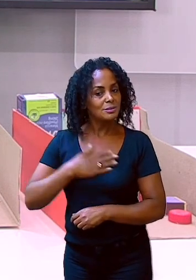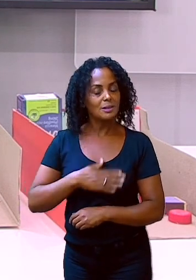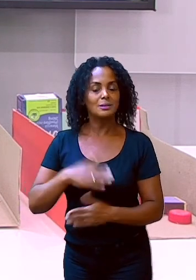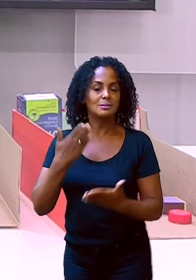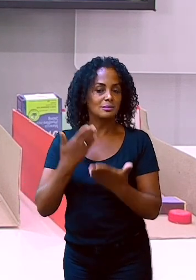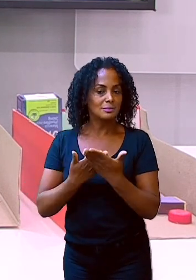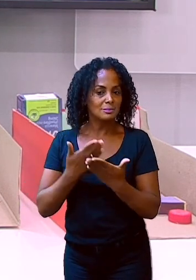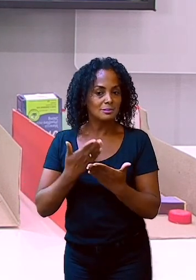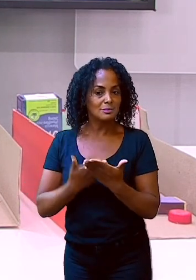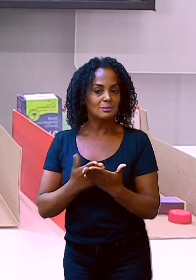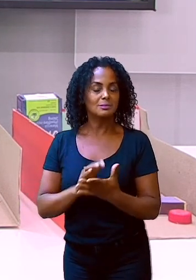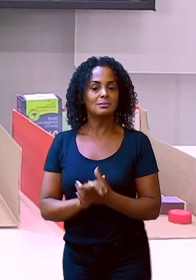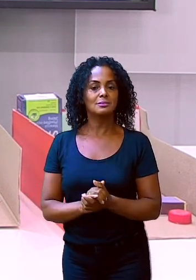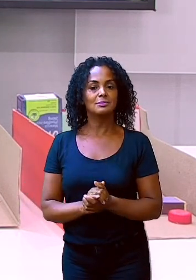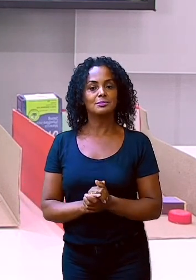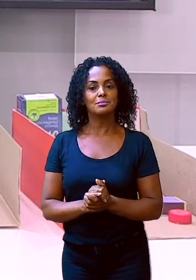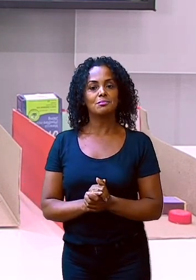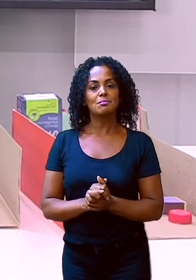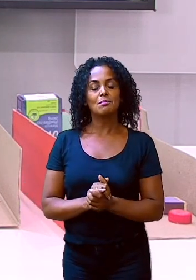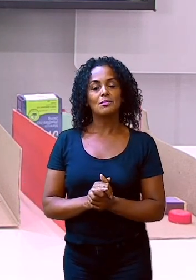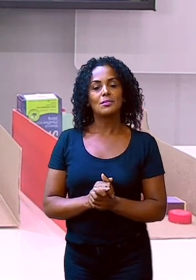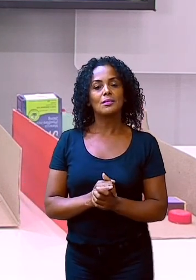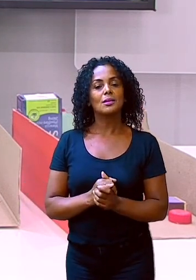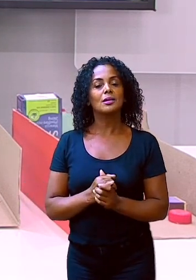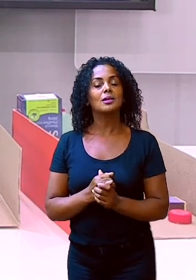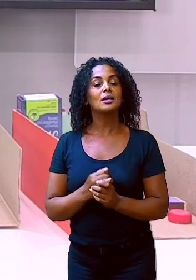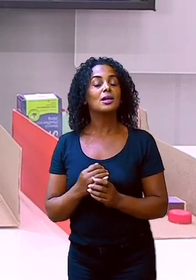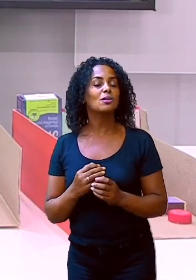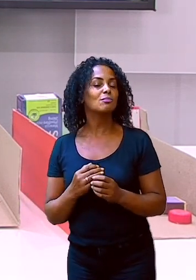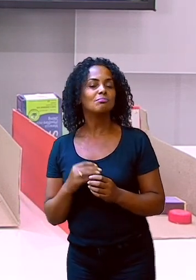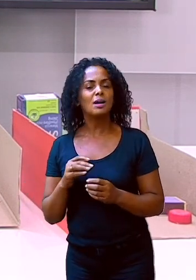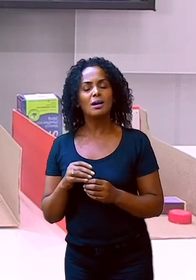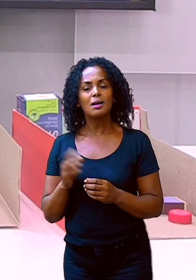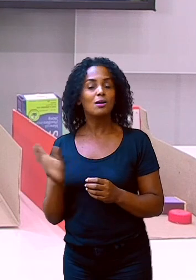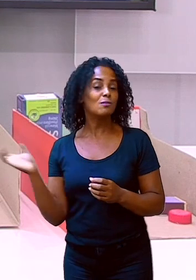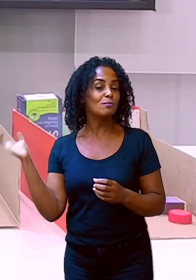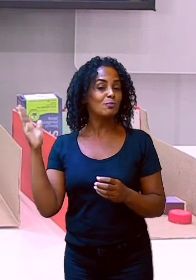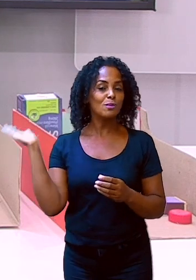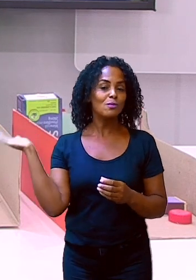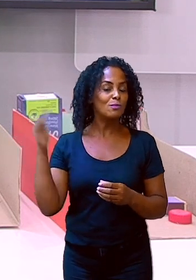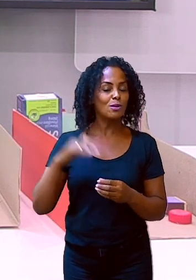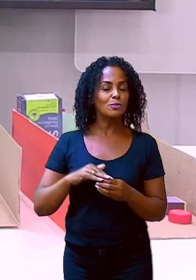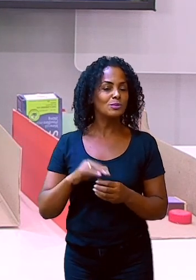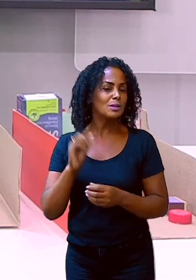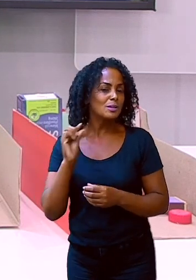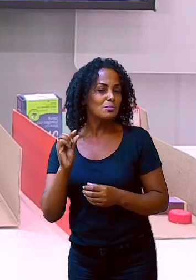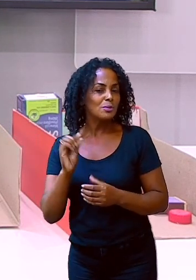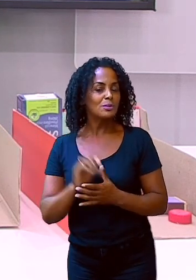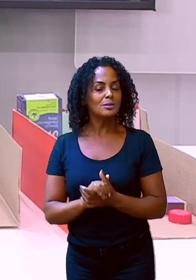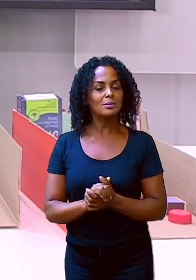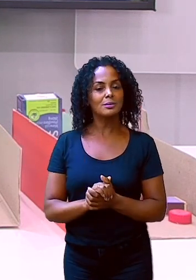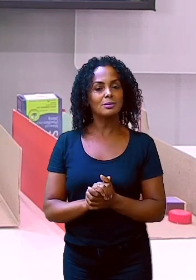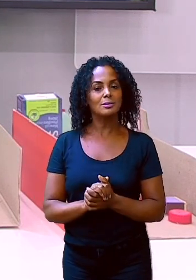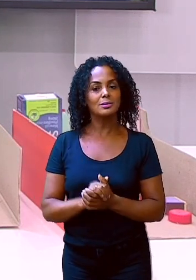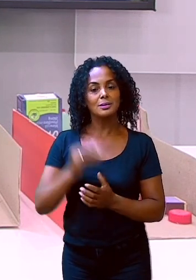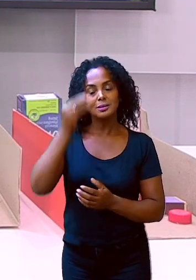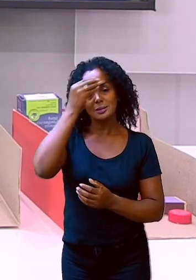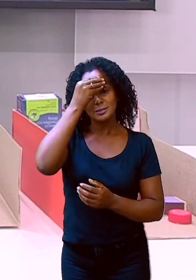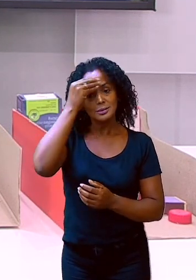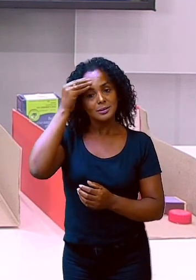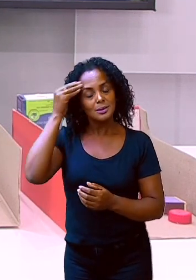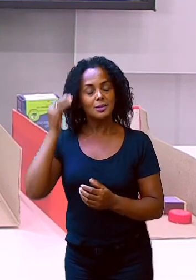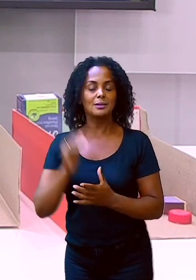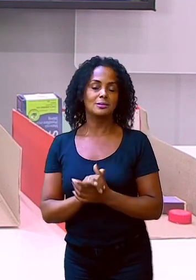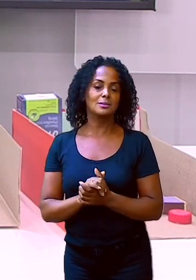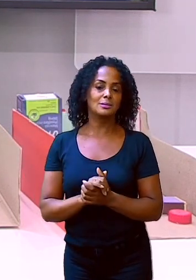aula. Eu já estarei de volta com muito mais novidade para vocês. E não esqueçam, lá na